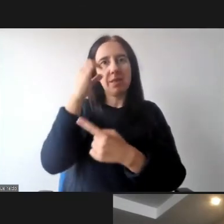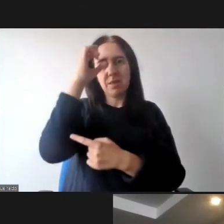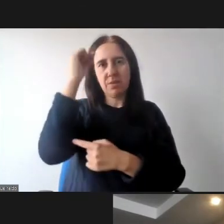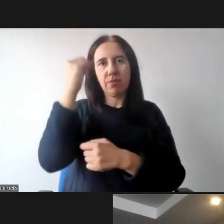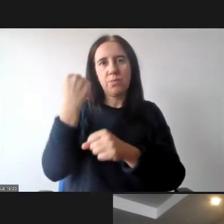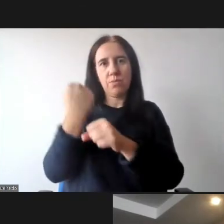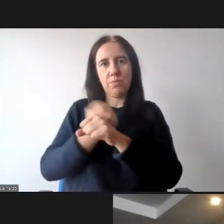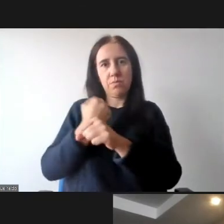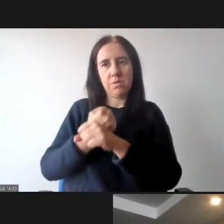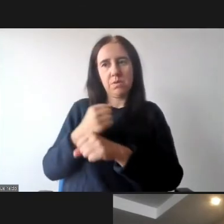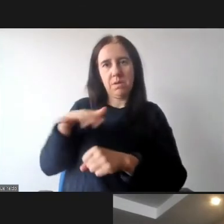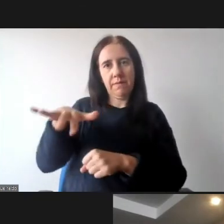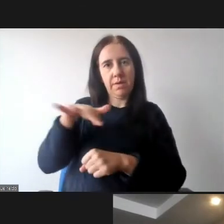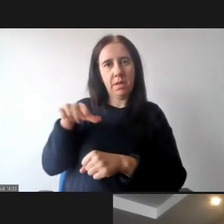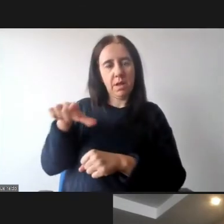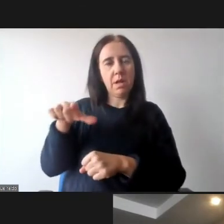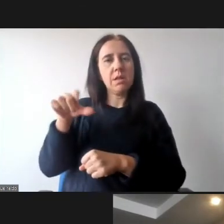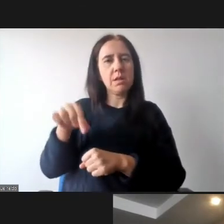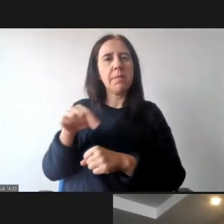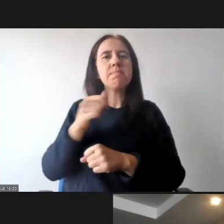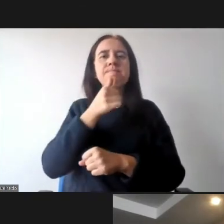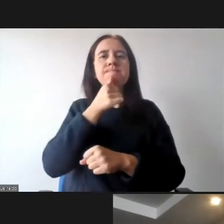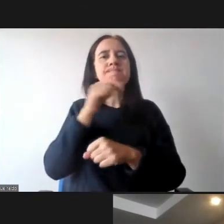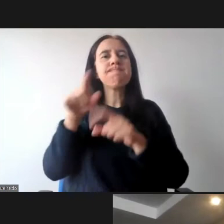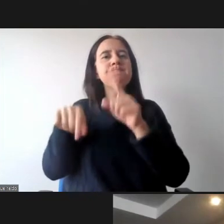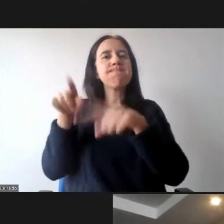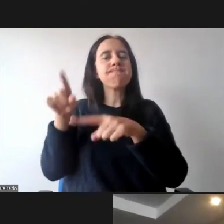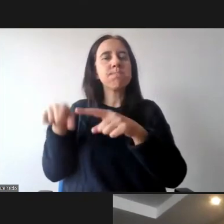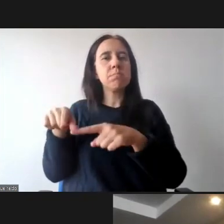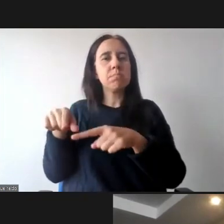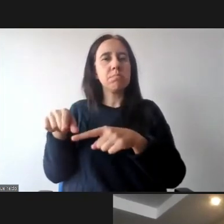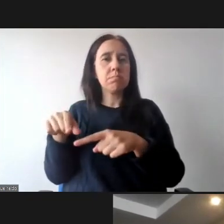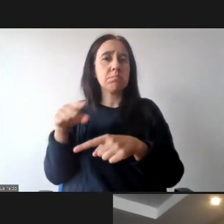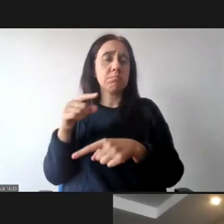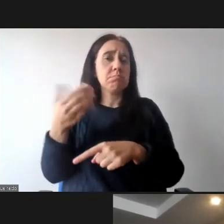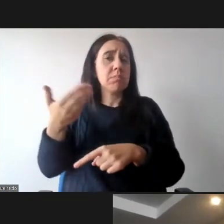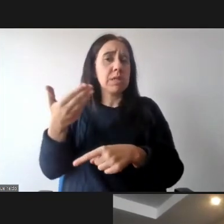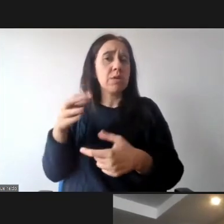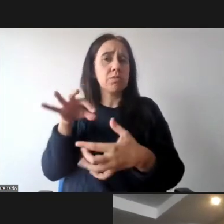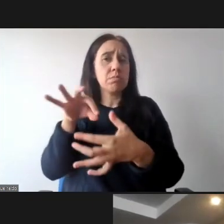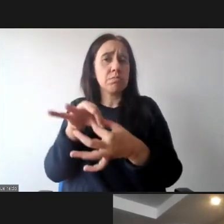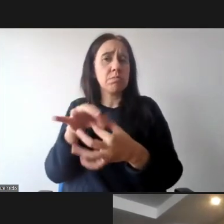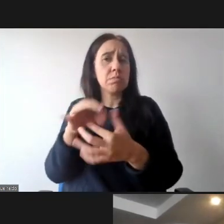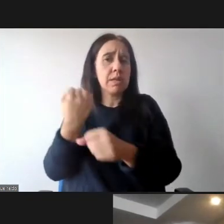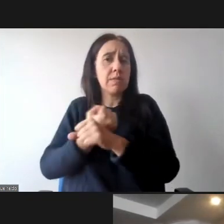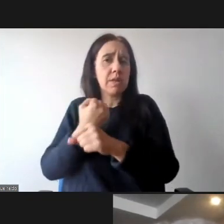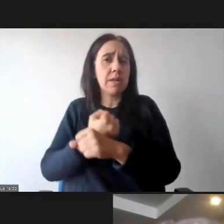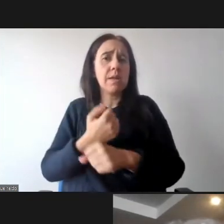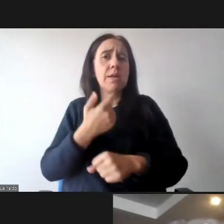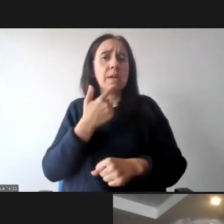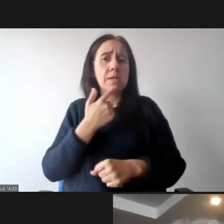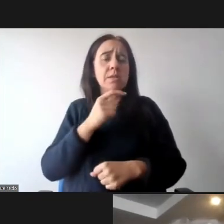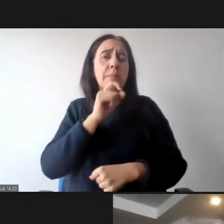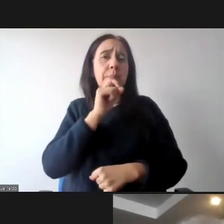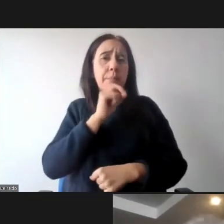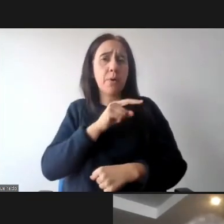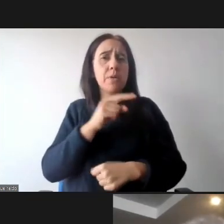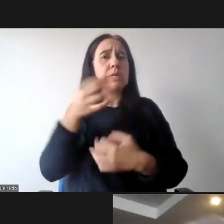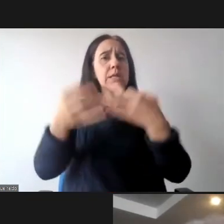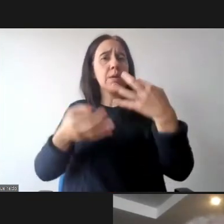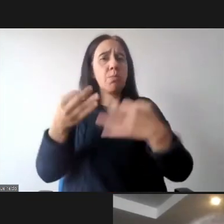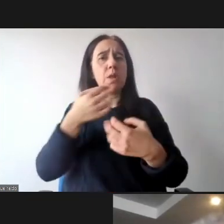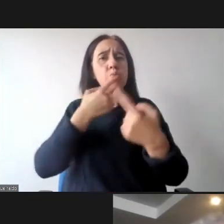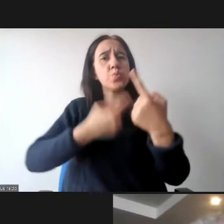a atividade administrativa discricionária, uma atividade submetida ao direito, que significa que pode ser sindicada junto dos tribunais